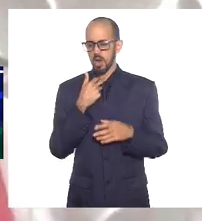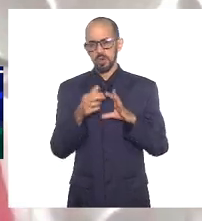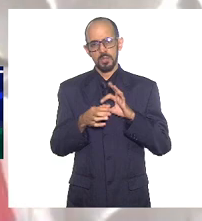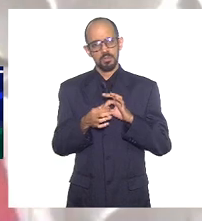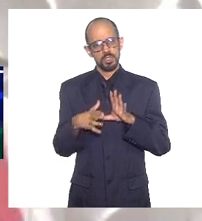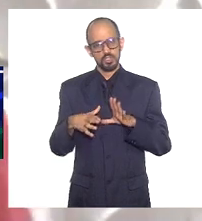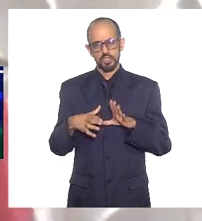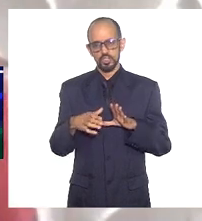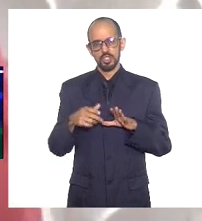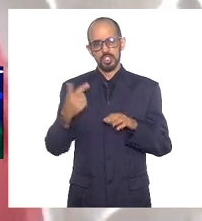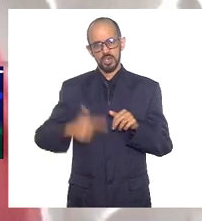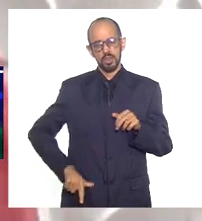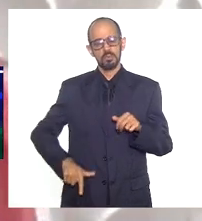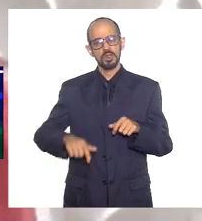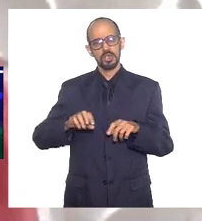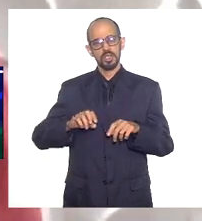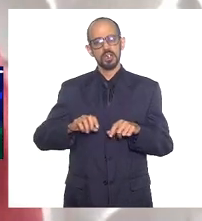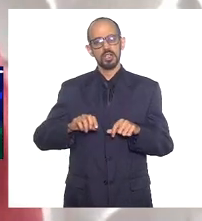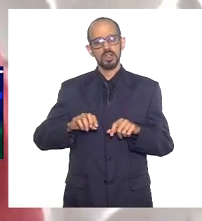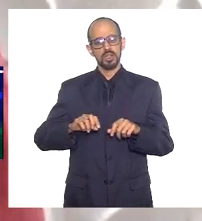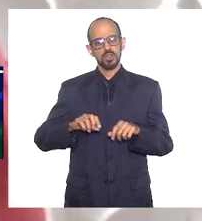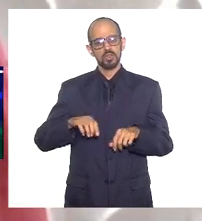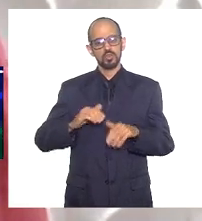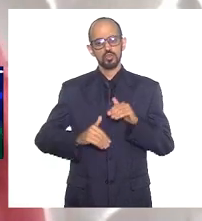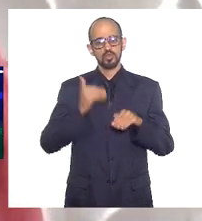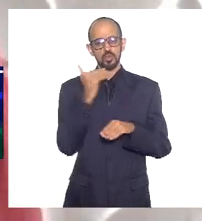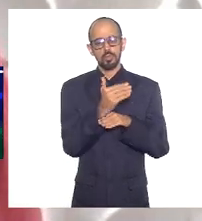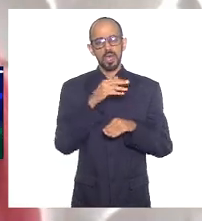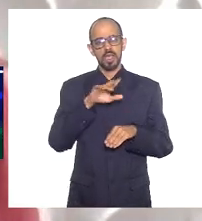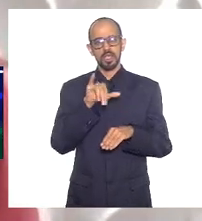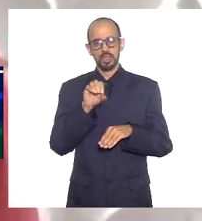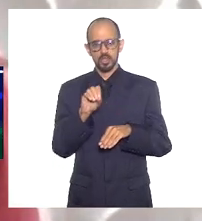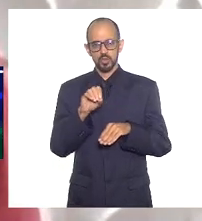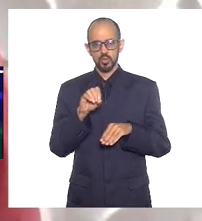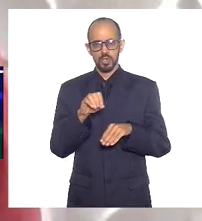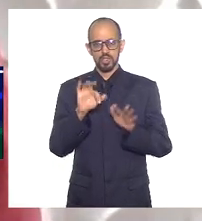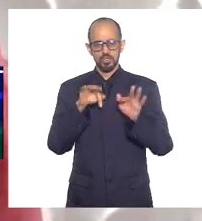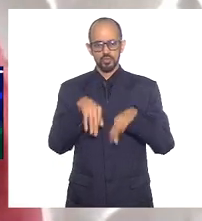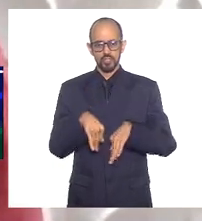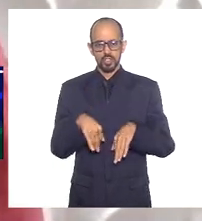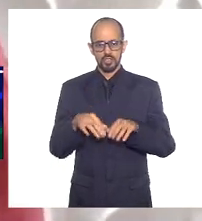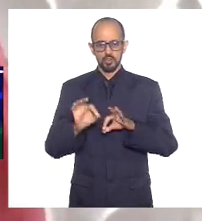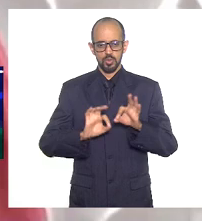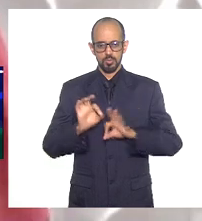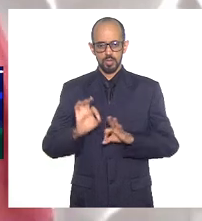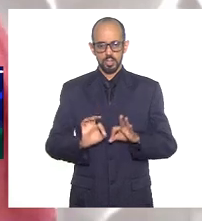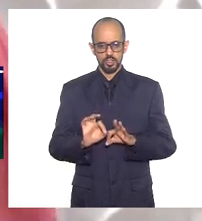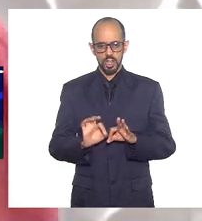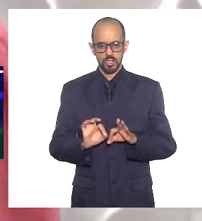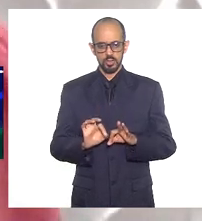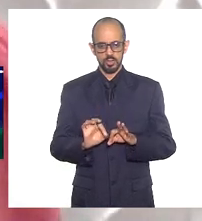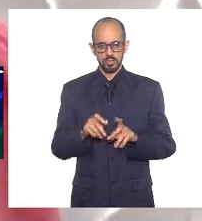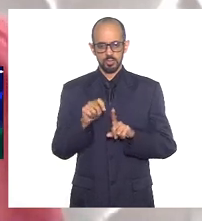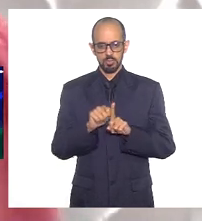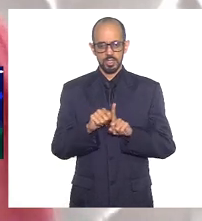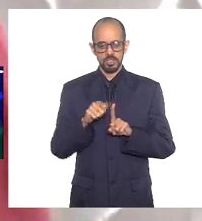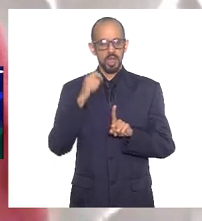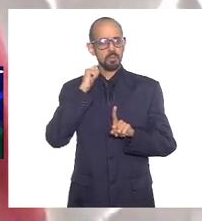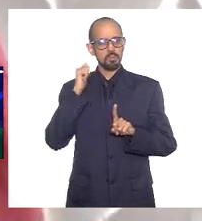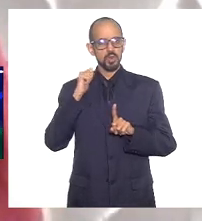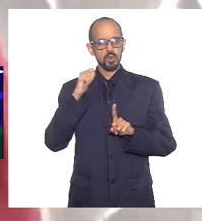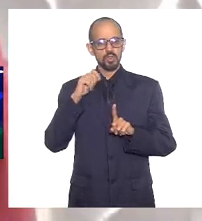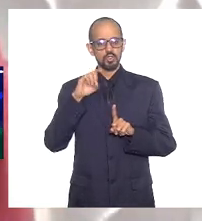se repita o que aconteceu no Supera Rio que nós encerramos aqui um projeto no mês de abril e